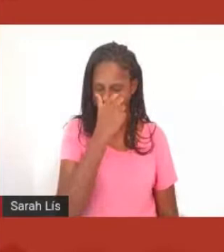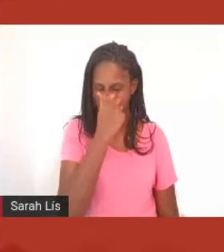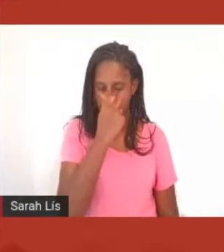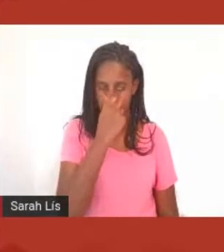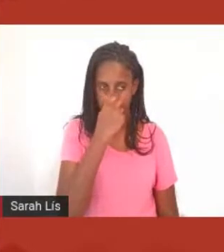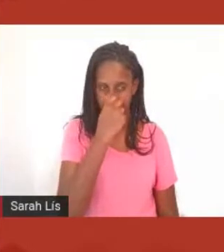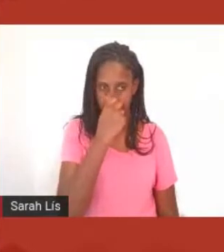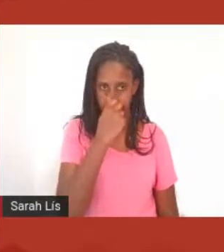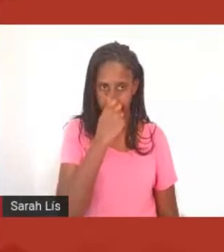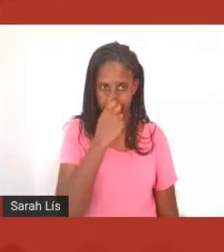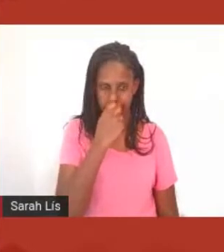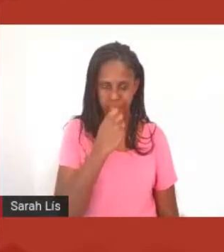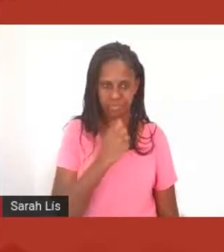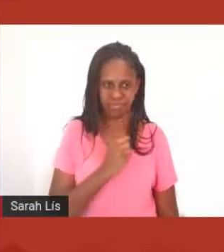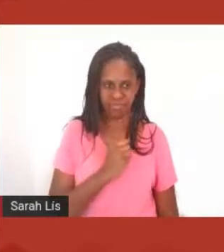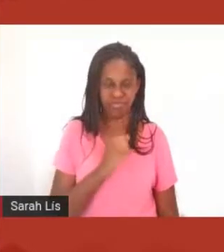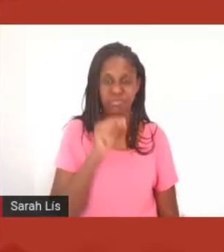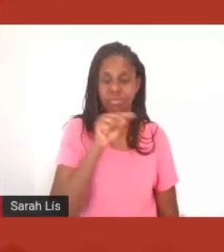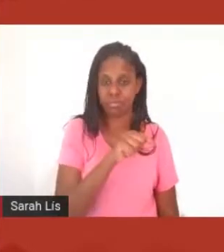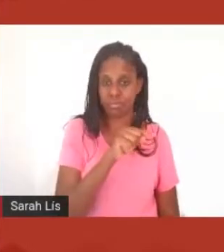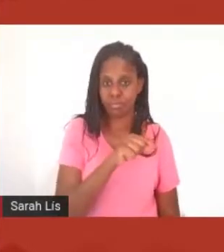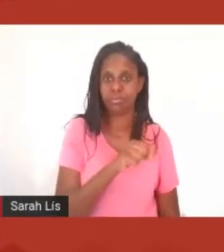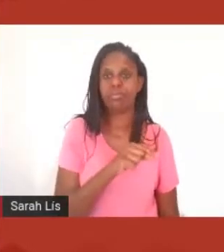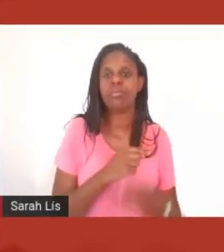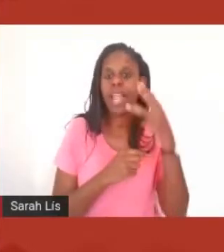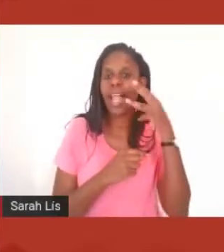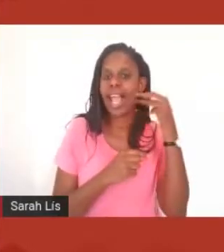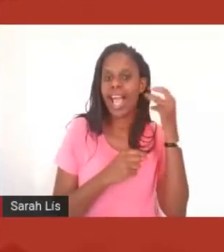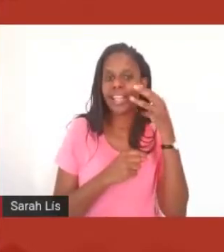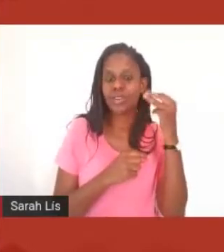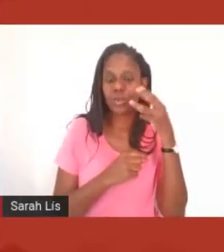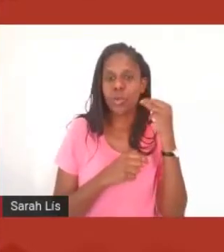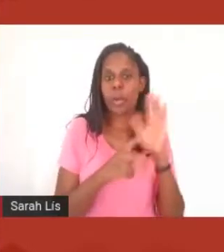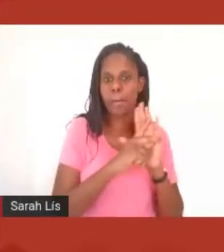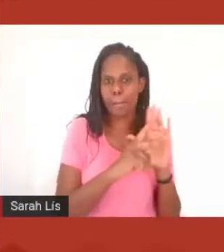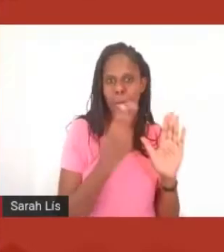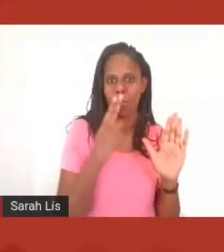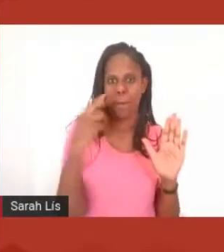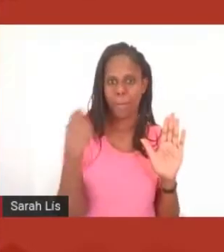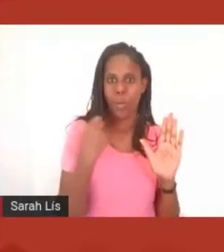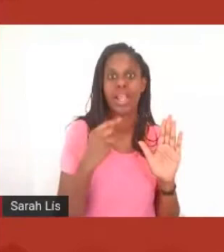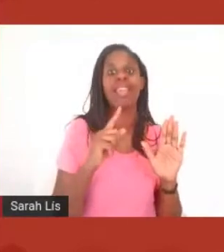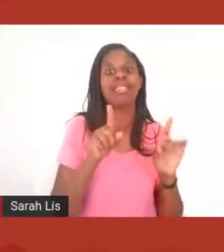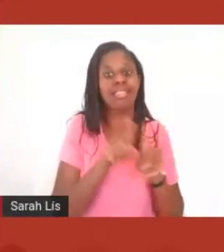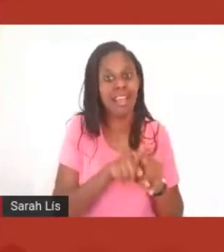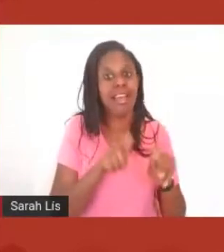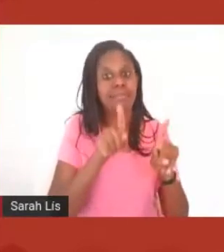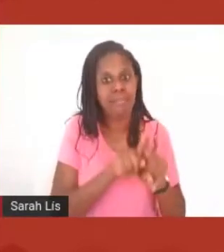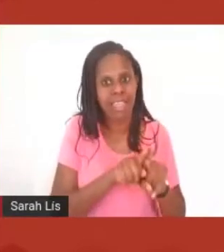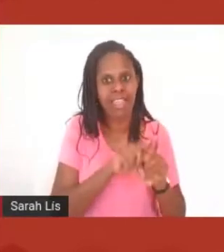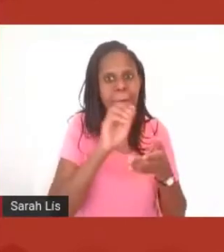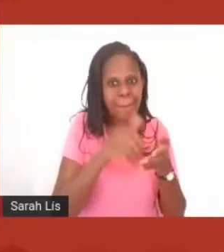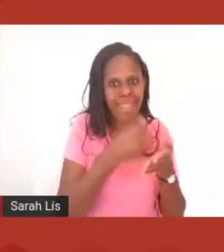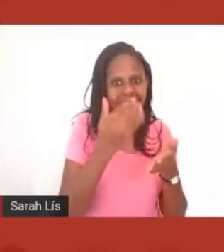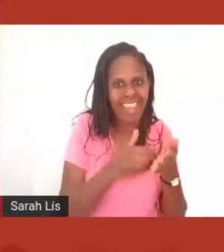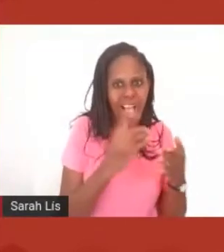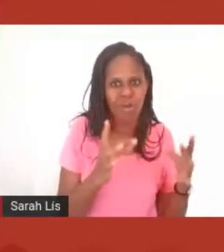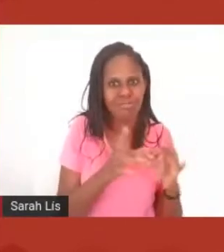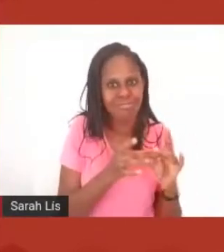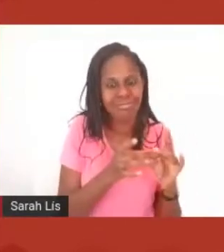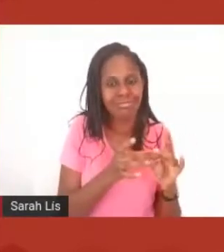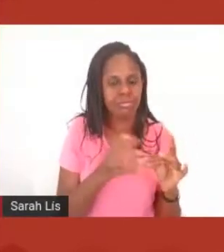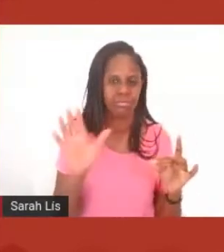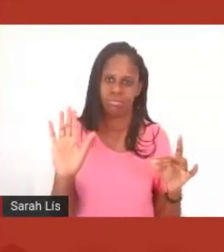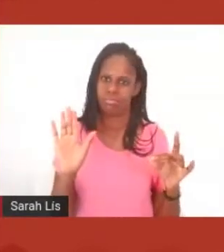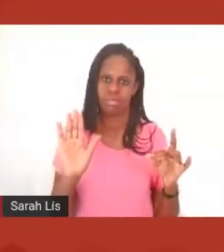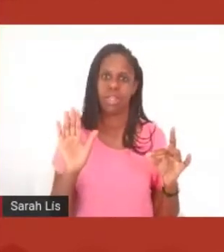Com fluidos compressíveis e incompressíveis, mas eu não tenho toda a informação sobre reologia,